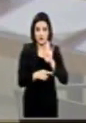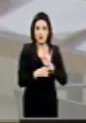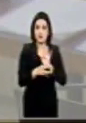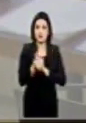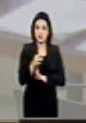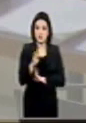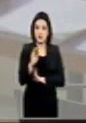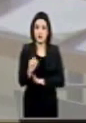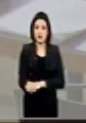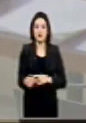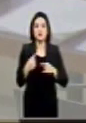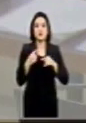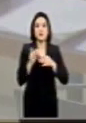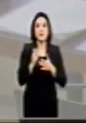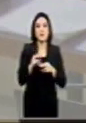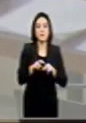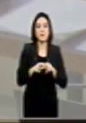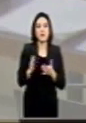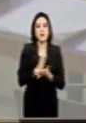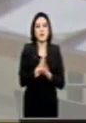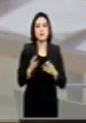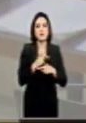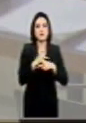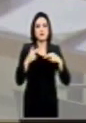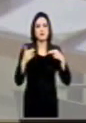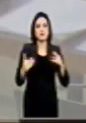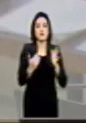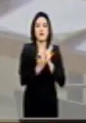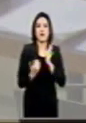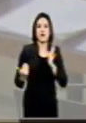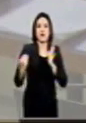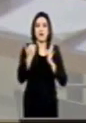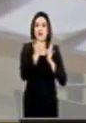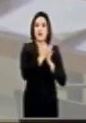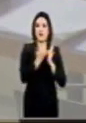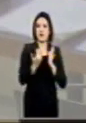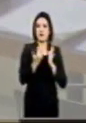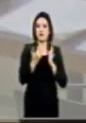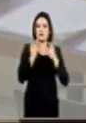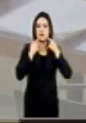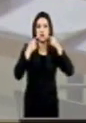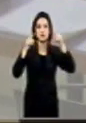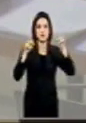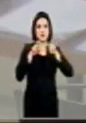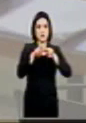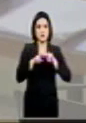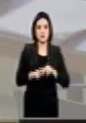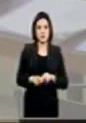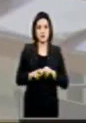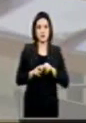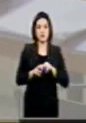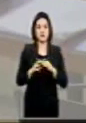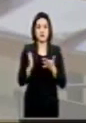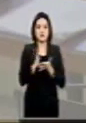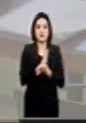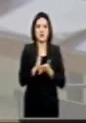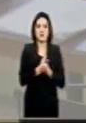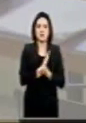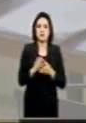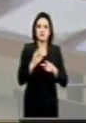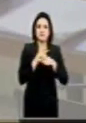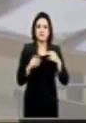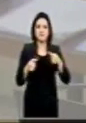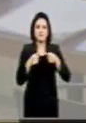que extrapolem o âmbito da reclamação. Por isso, eventuais irregularidades outras